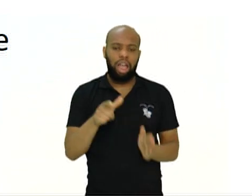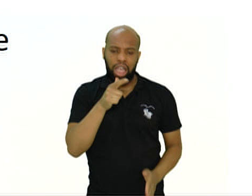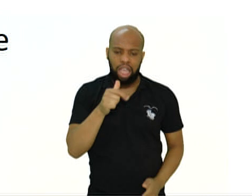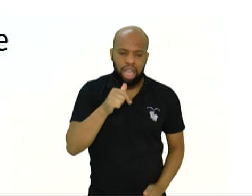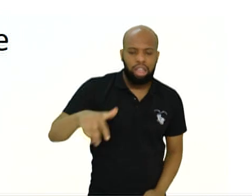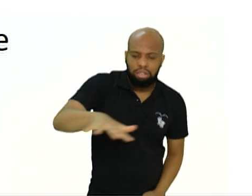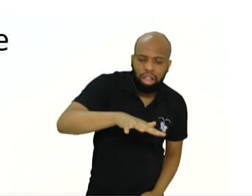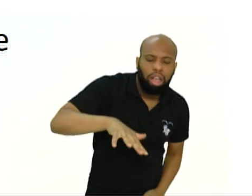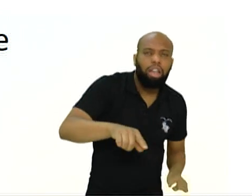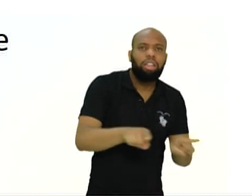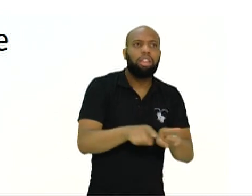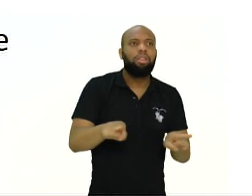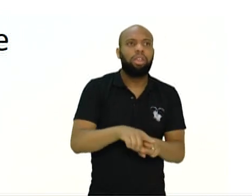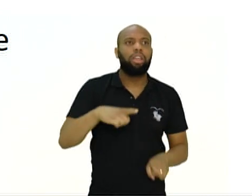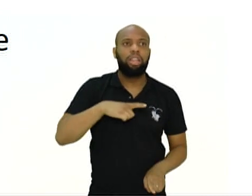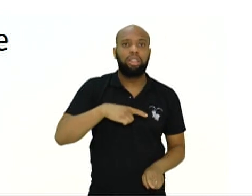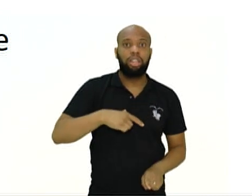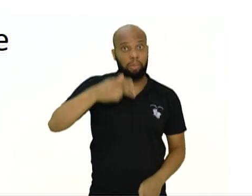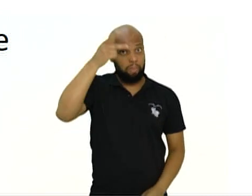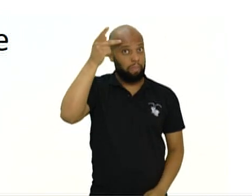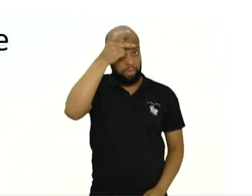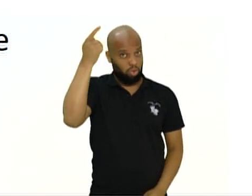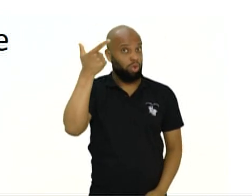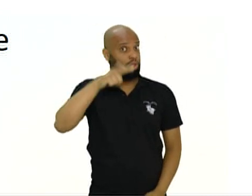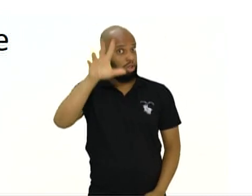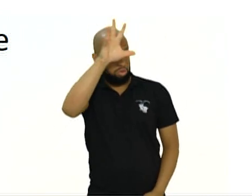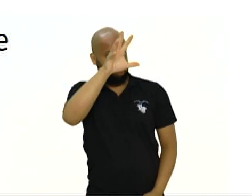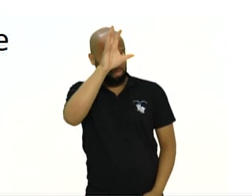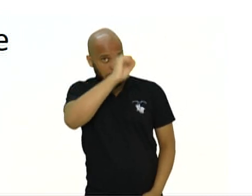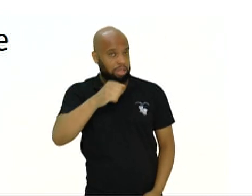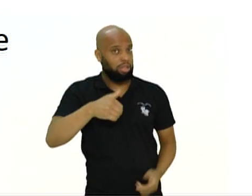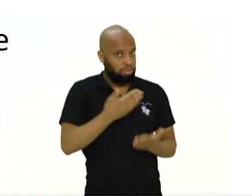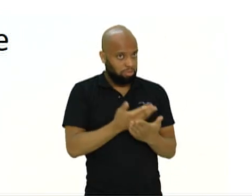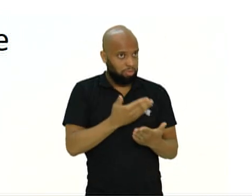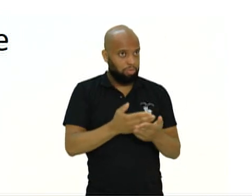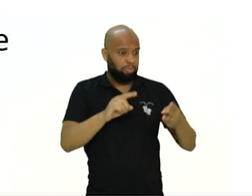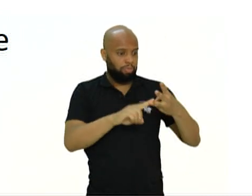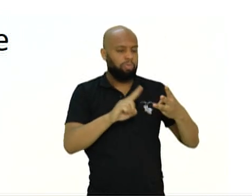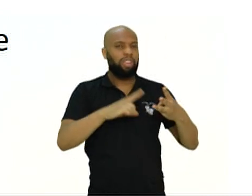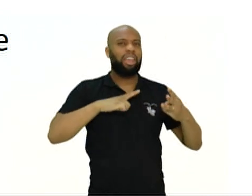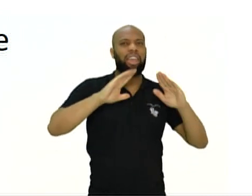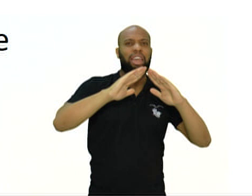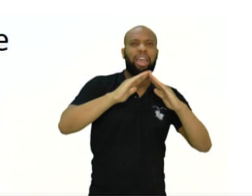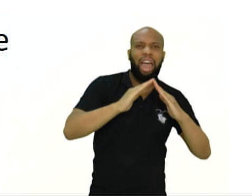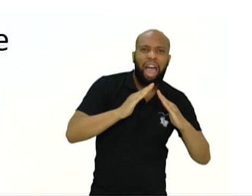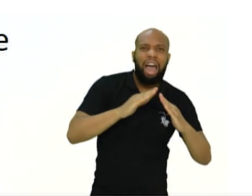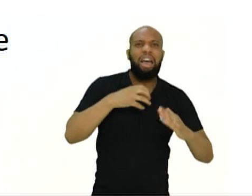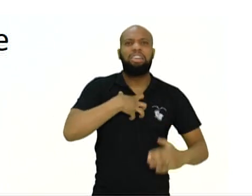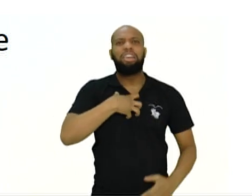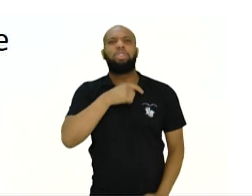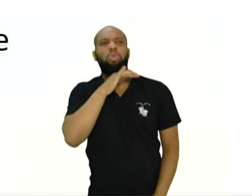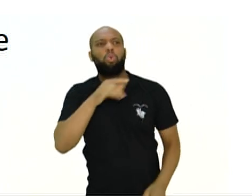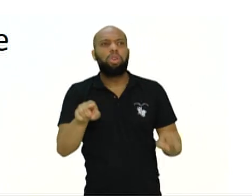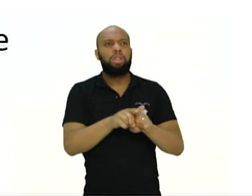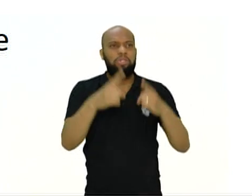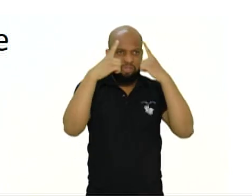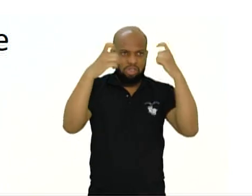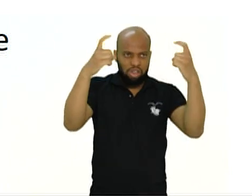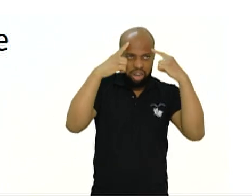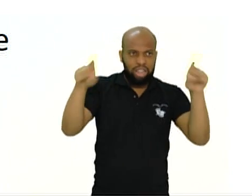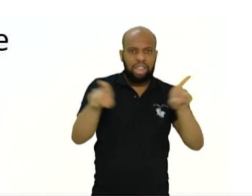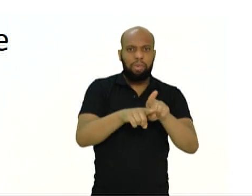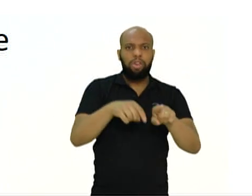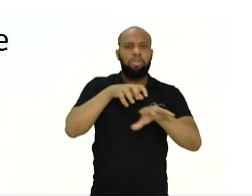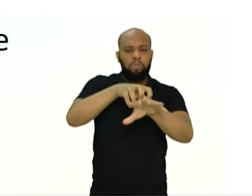águas e alto nível de escolaridade. Ou a última opção: moradias precárias, violência e mobilidade